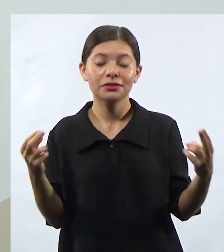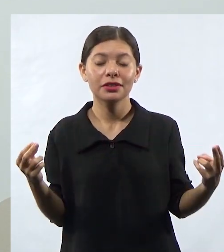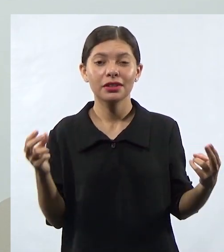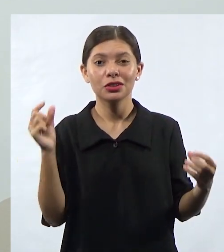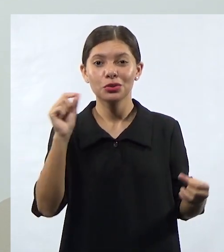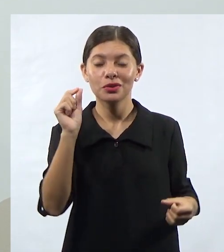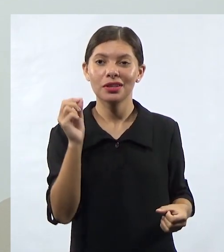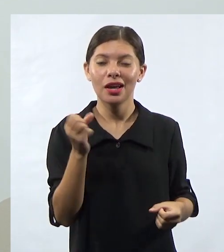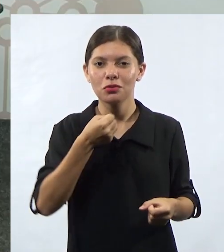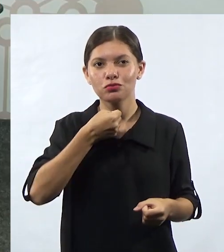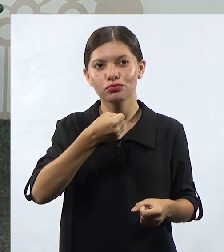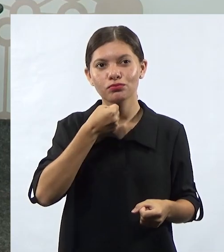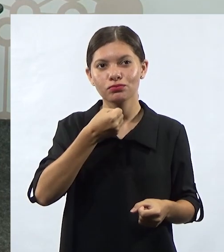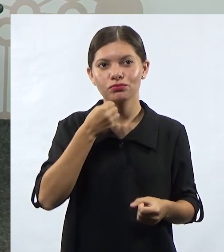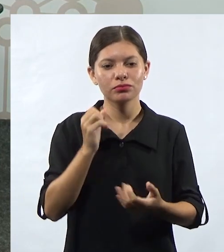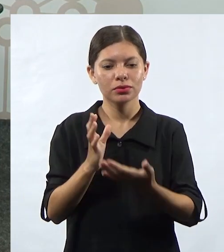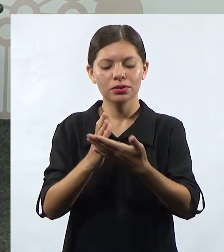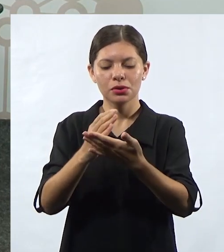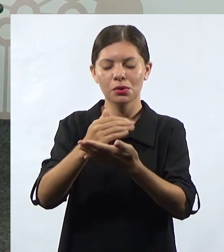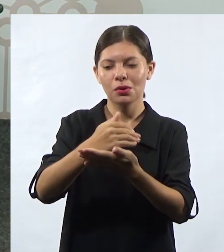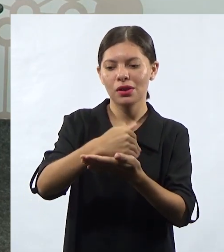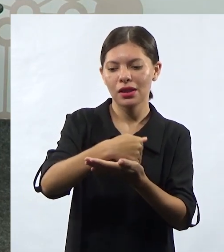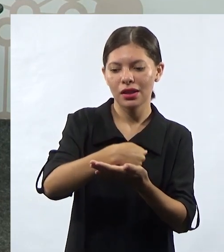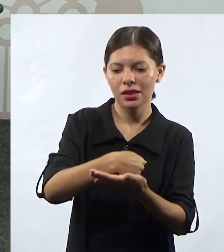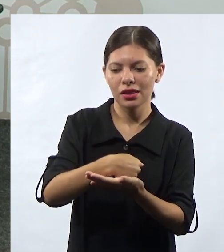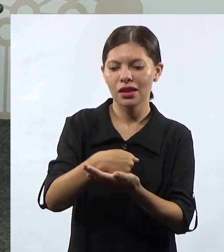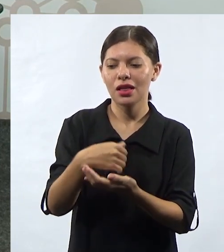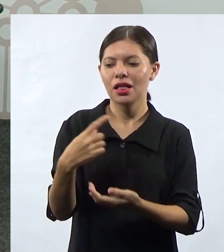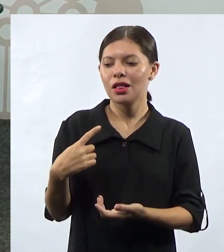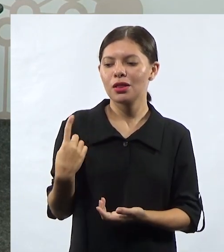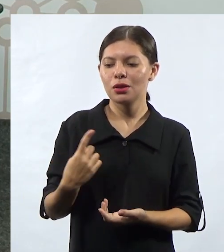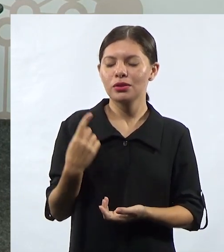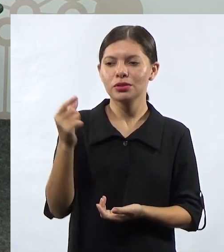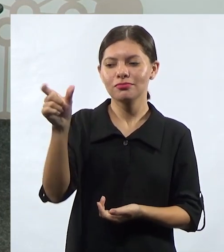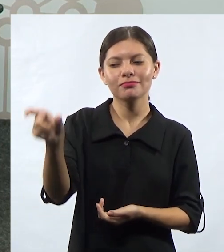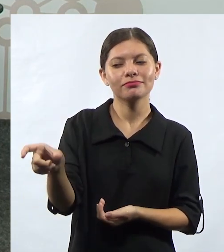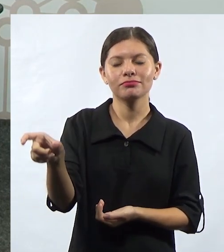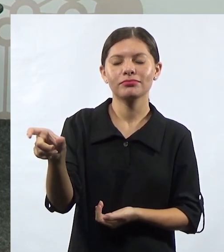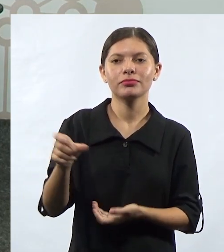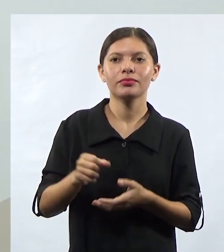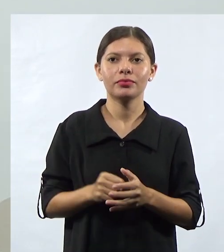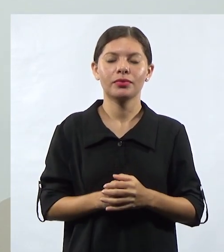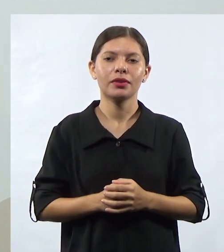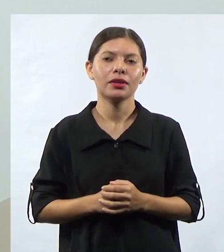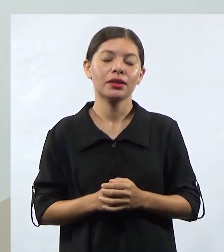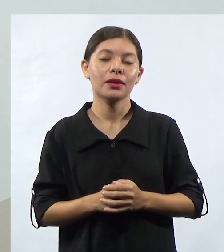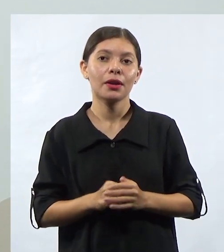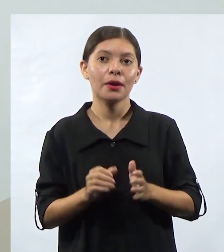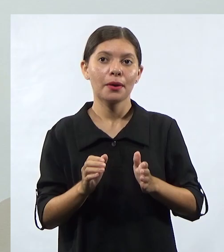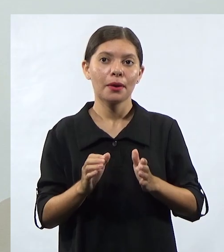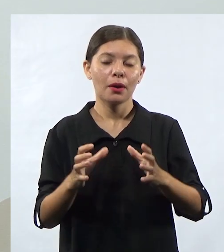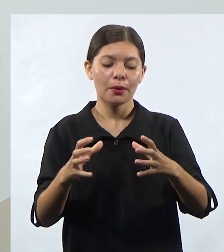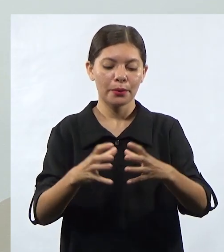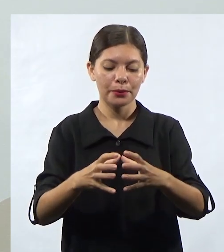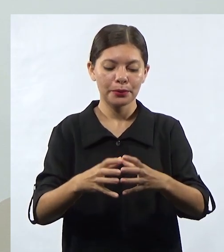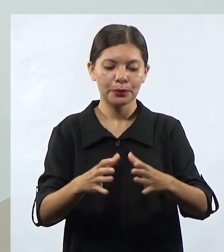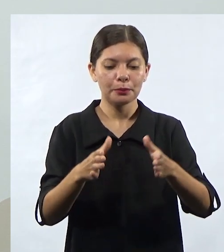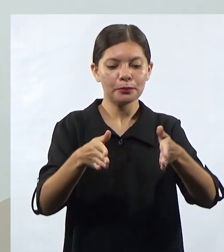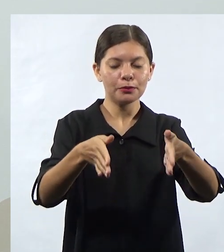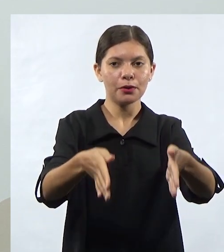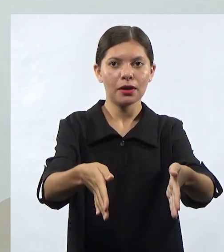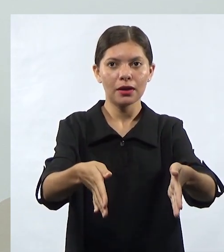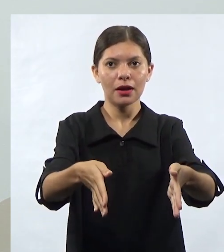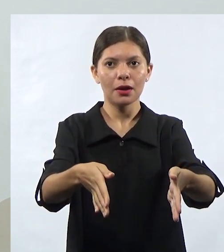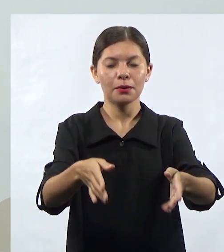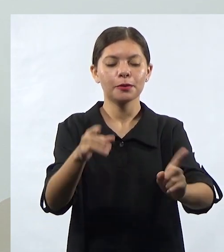dado individual, né, a percepção de uma pessoa, no grupo focal, a intenção é você coletar